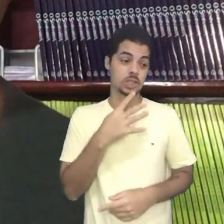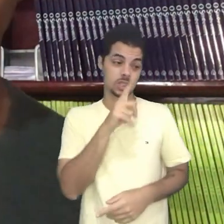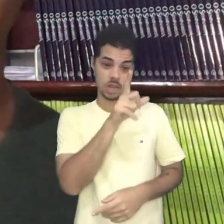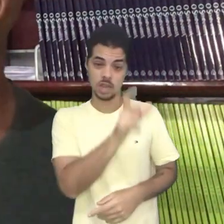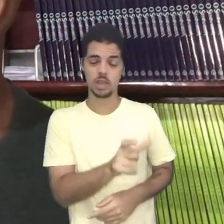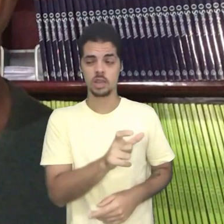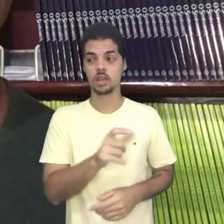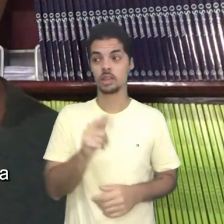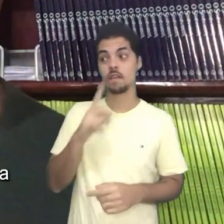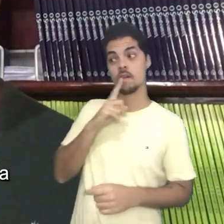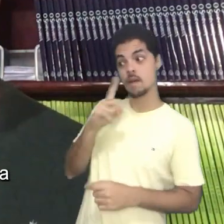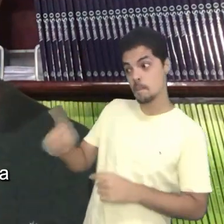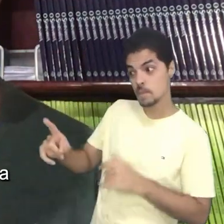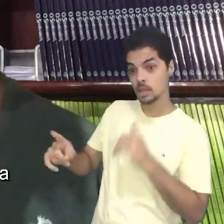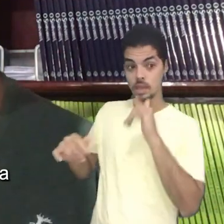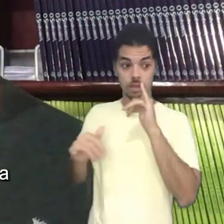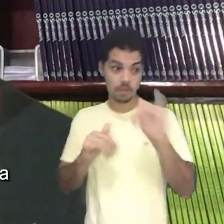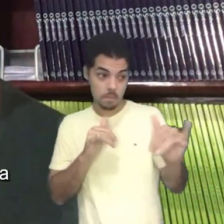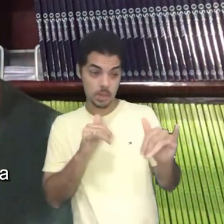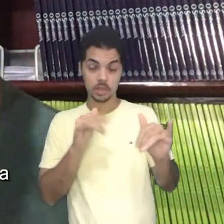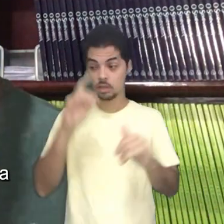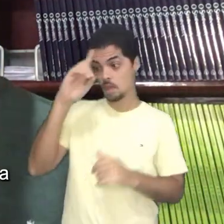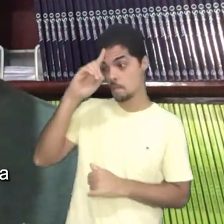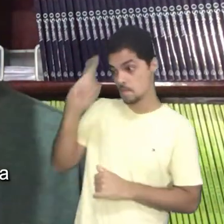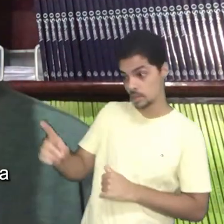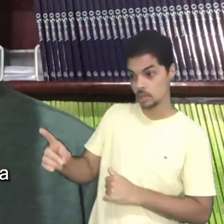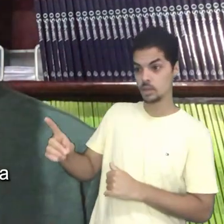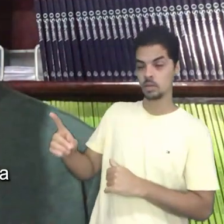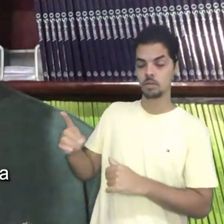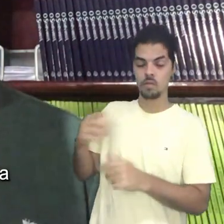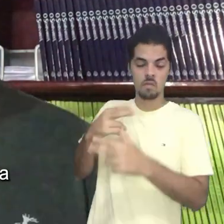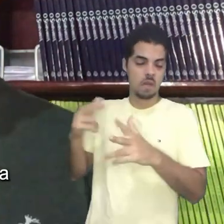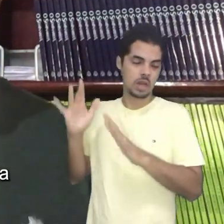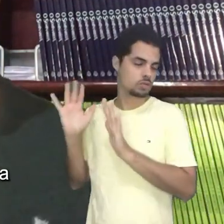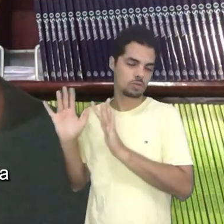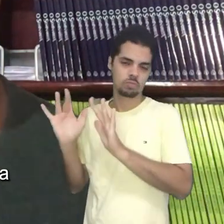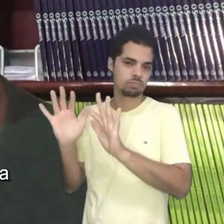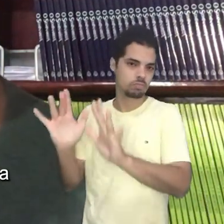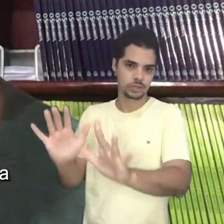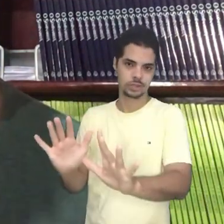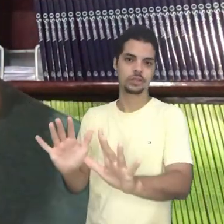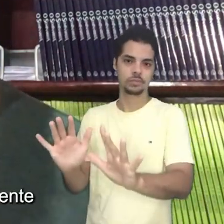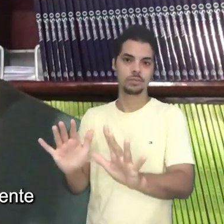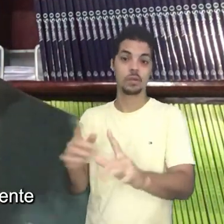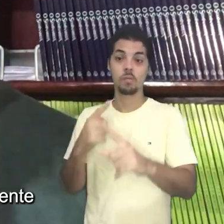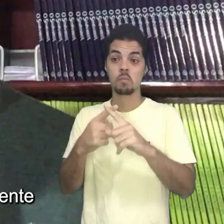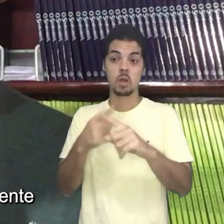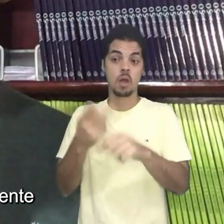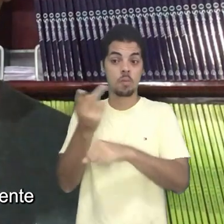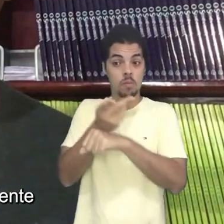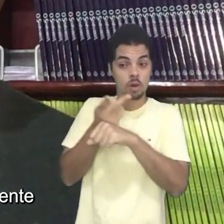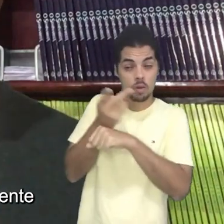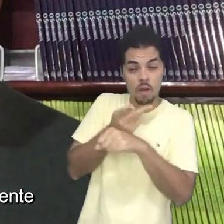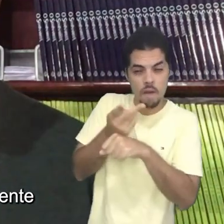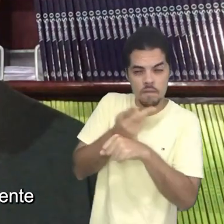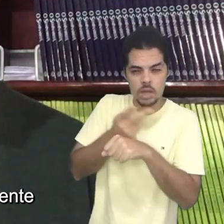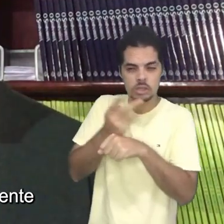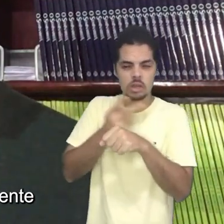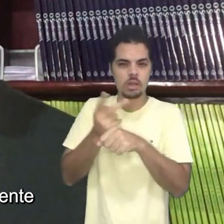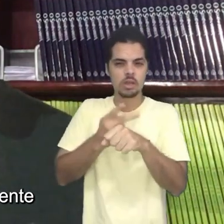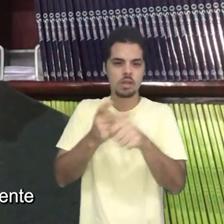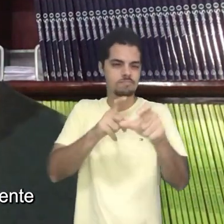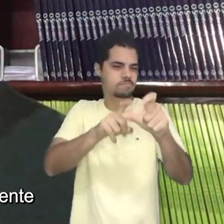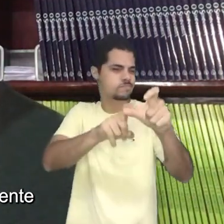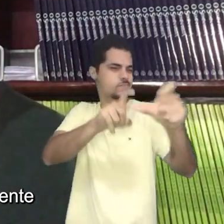do Equador, que é um movimento de insurgência que, a partir de Pernambuco, buscava criar uma